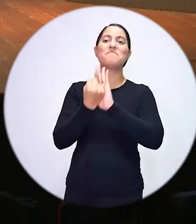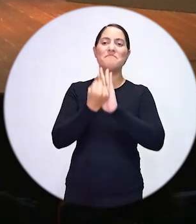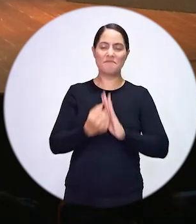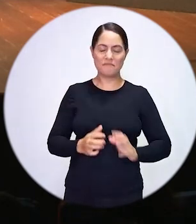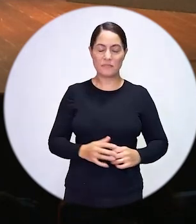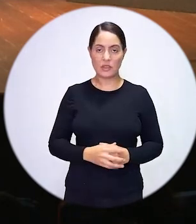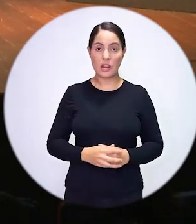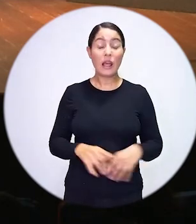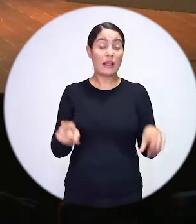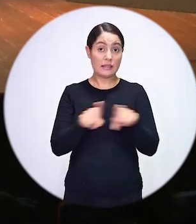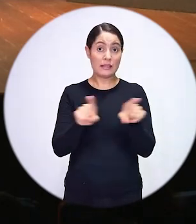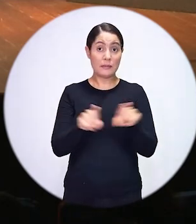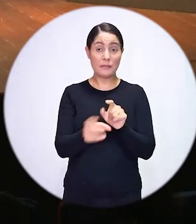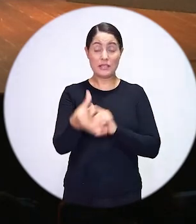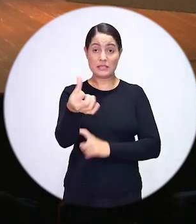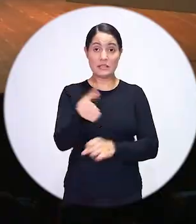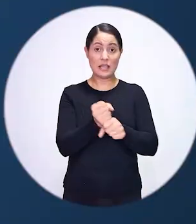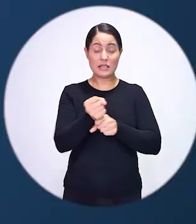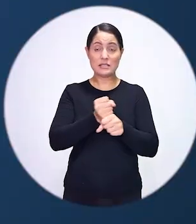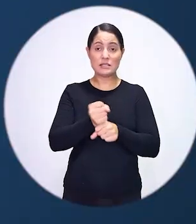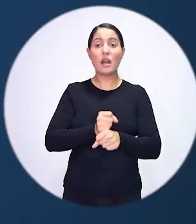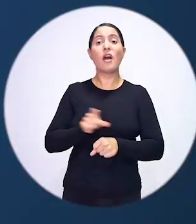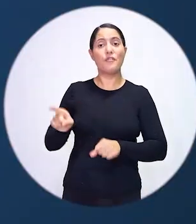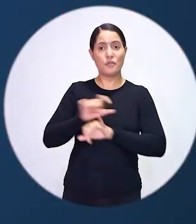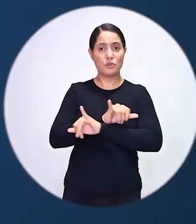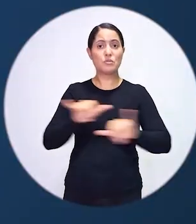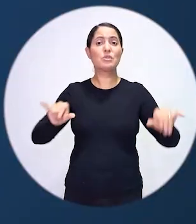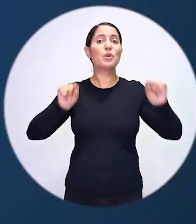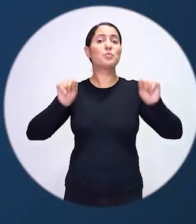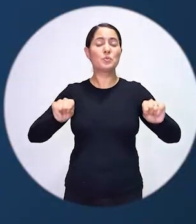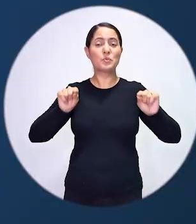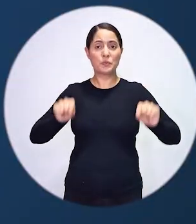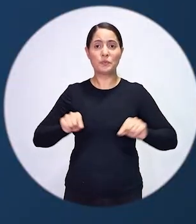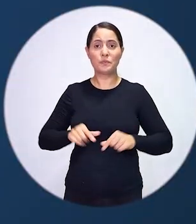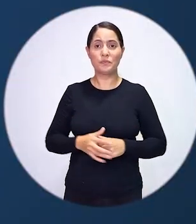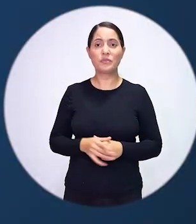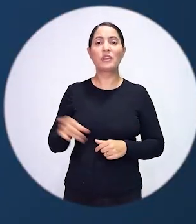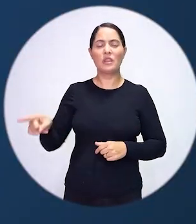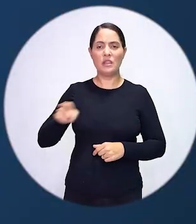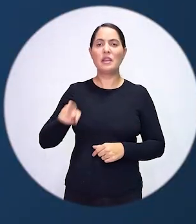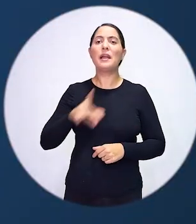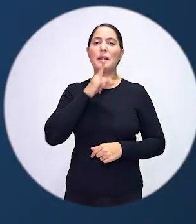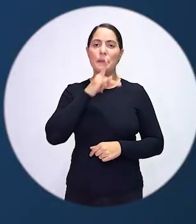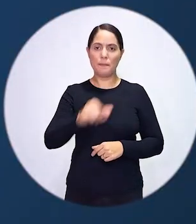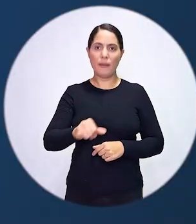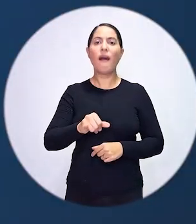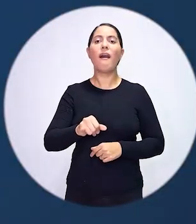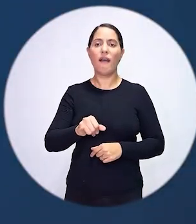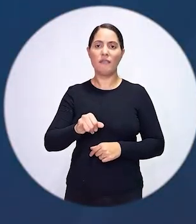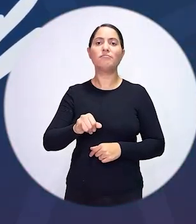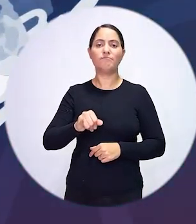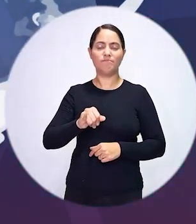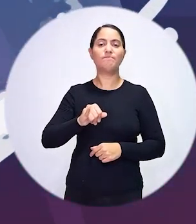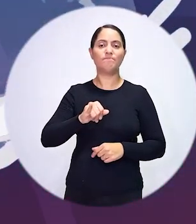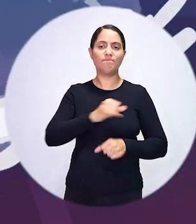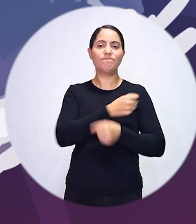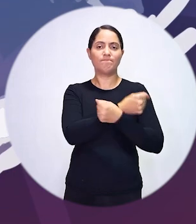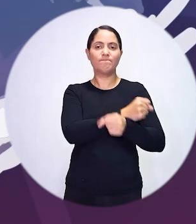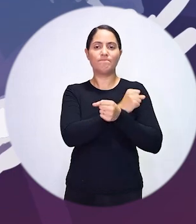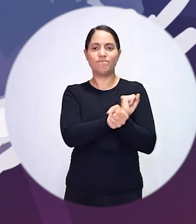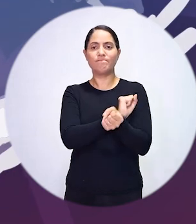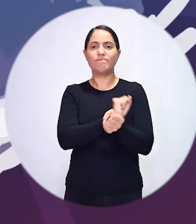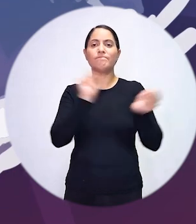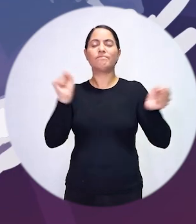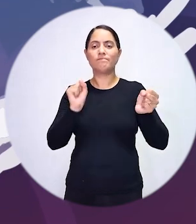Brasil. E há 6 anos, por leis federais, foi declarado patrono da abolição da escravidão no Brasil